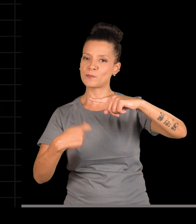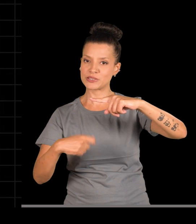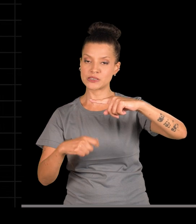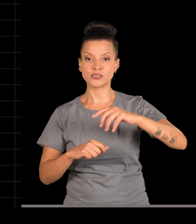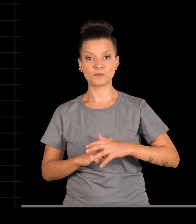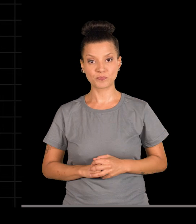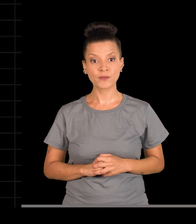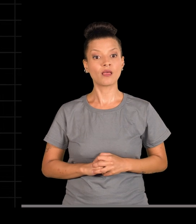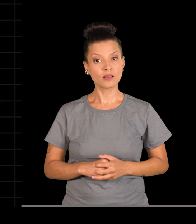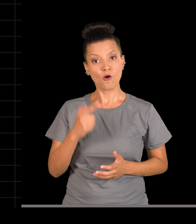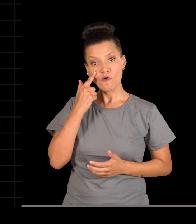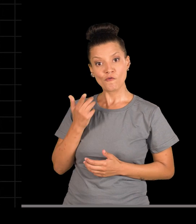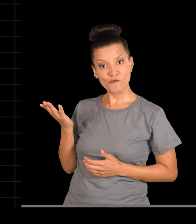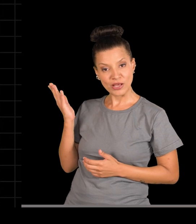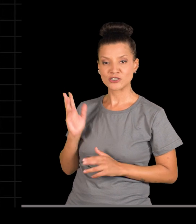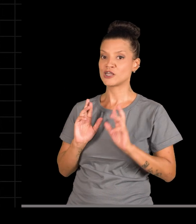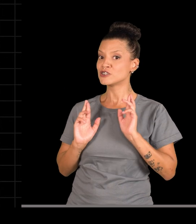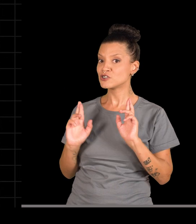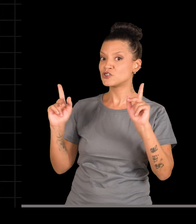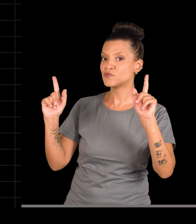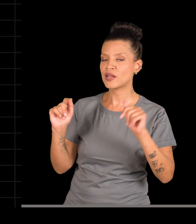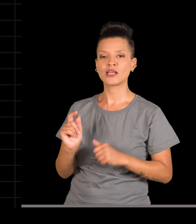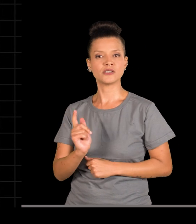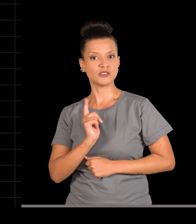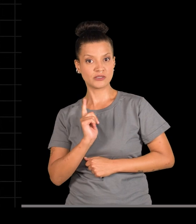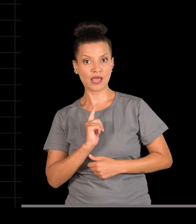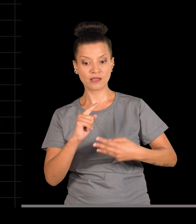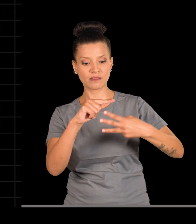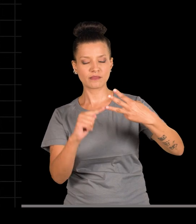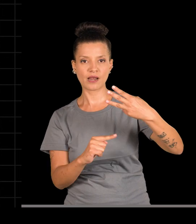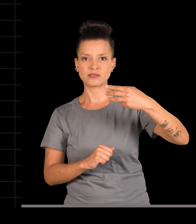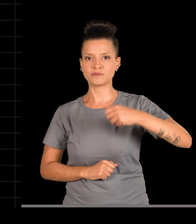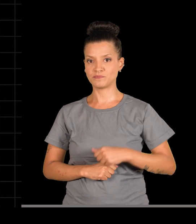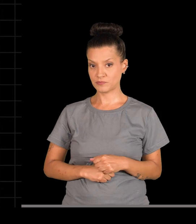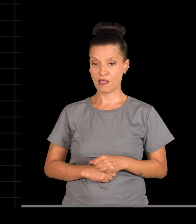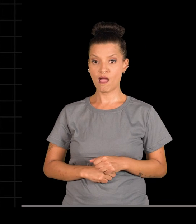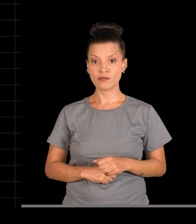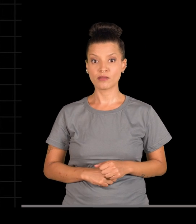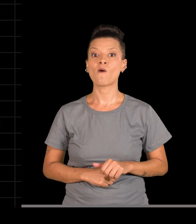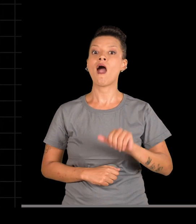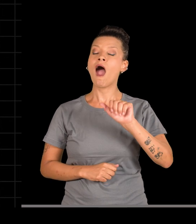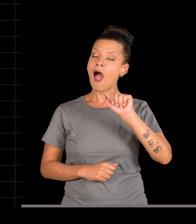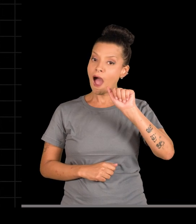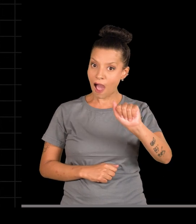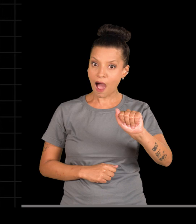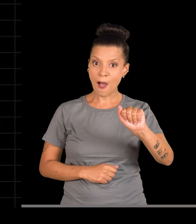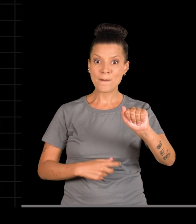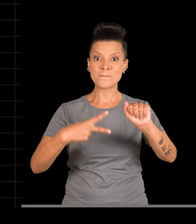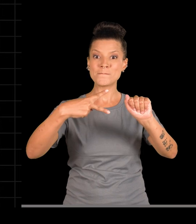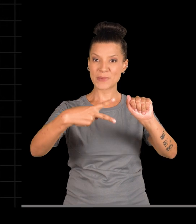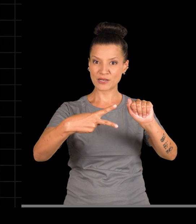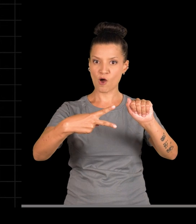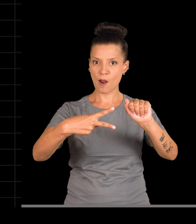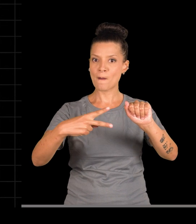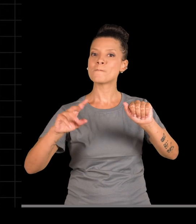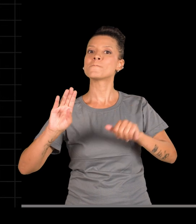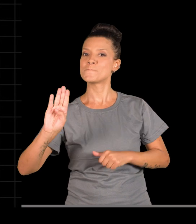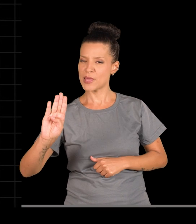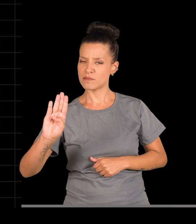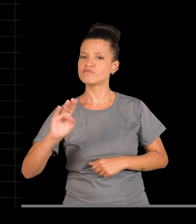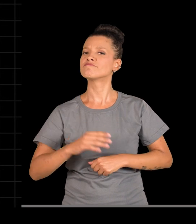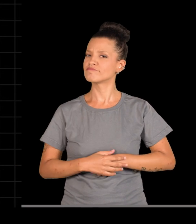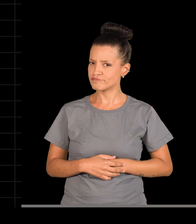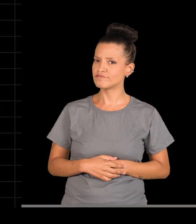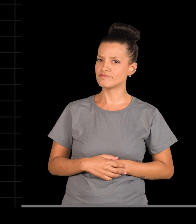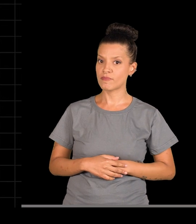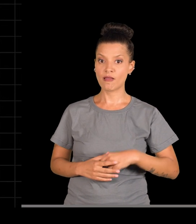aqui é o seguinte, ó, nós temos 3 casos possíveis. O primeiro caso, quando o A é menor que o B. O que significa isso daqui? Ó? Significa que o